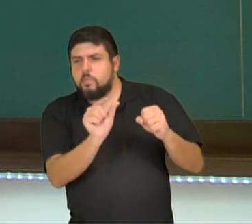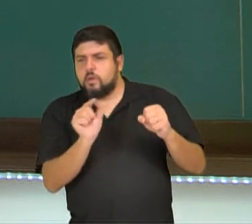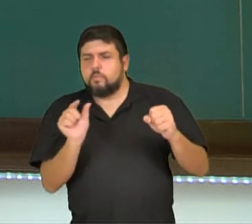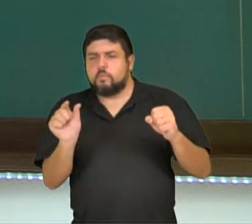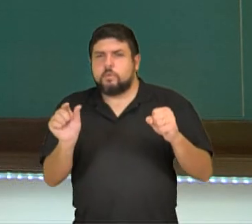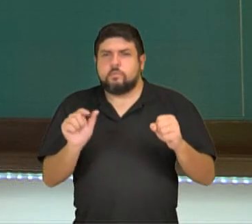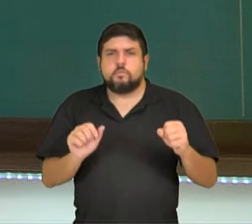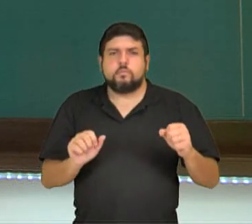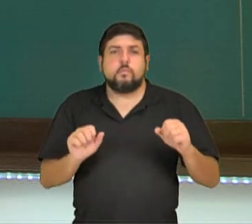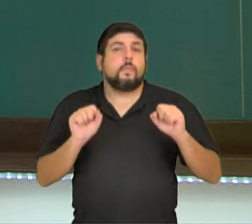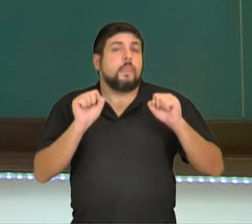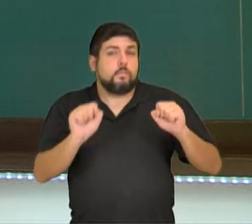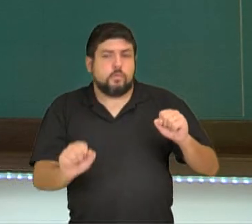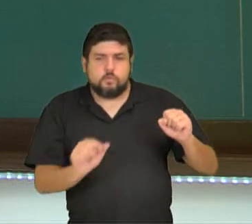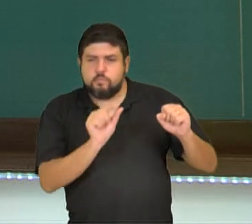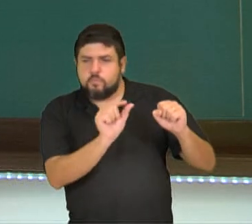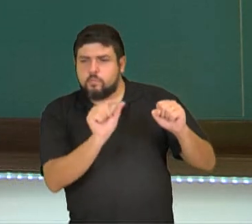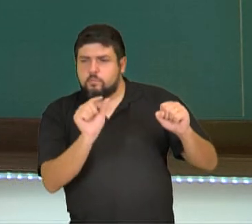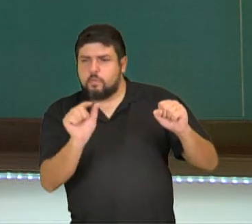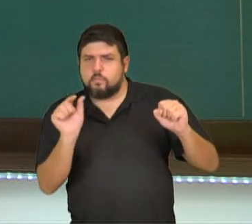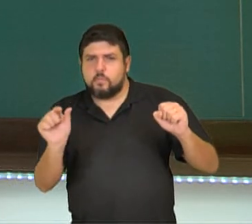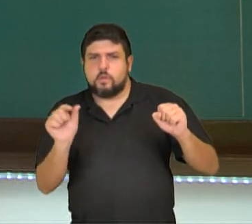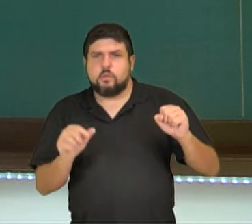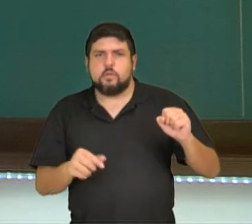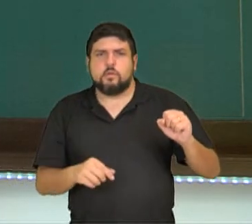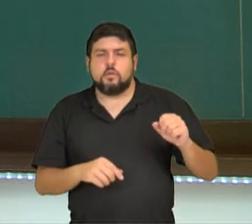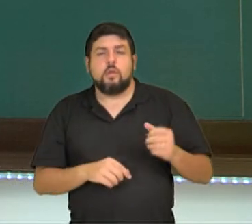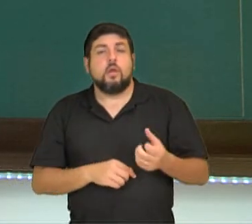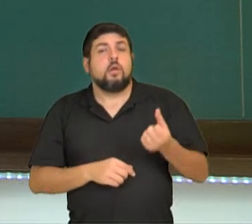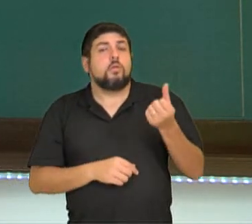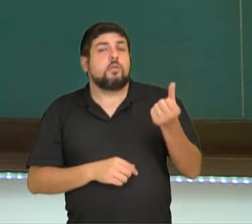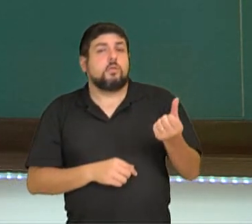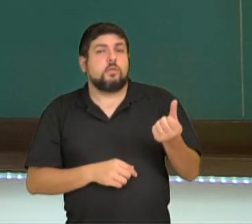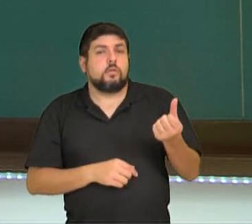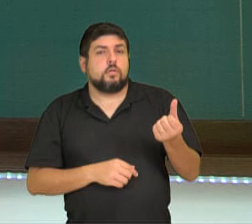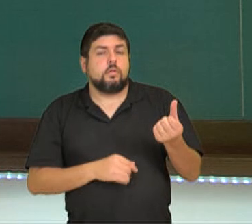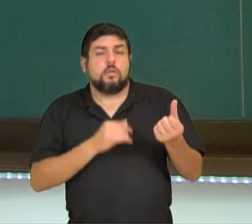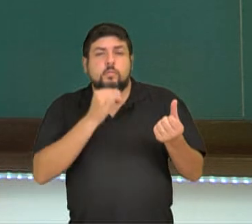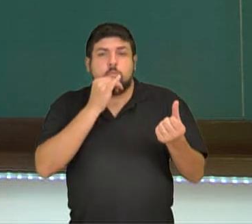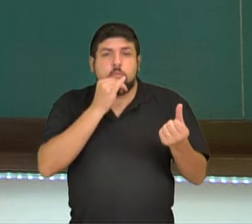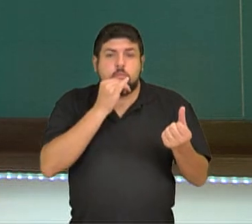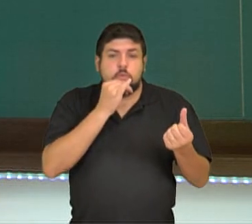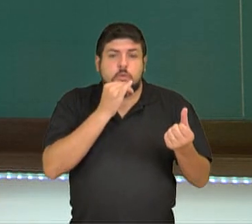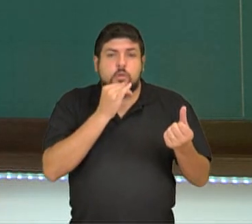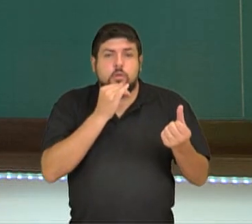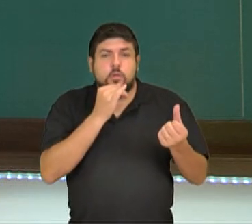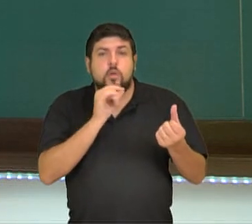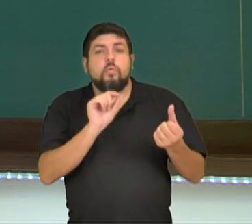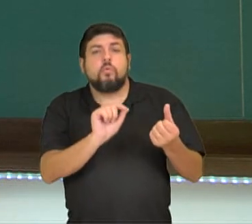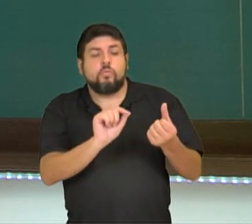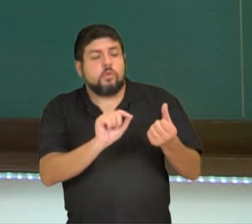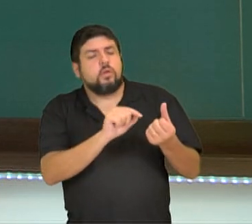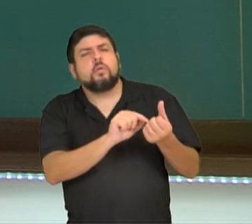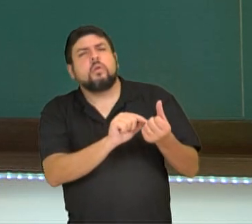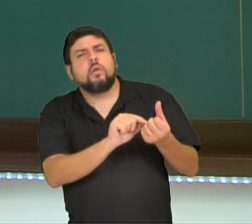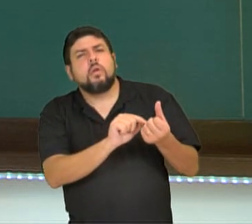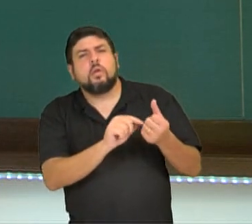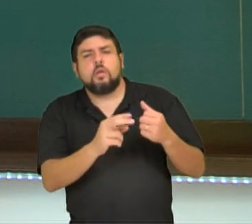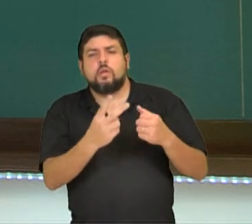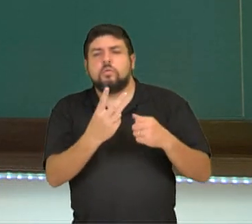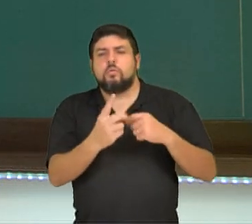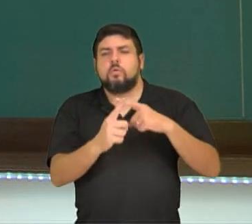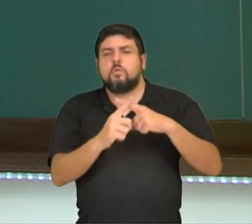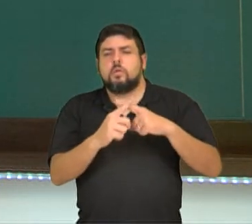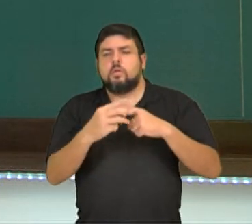Poderia ser de 3 também, né? O 6 eu posso escrever como 2 vezes 3. Então, o 18 seria 2 vezes